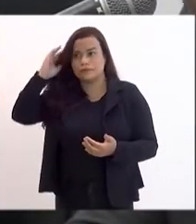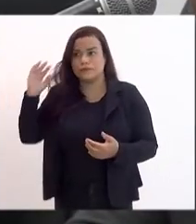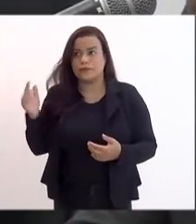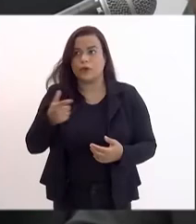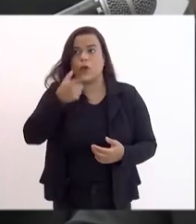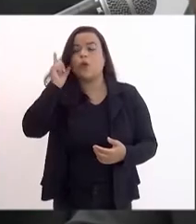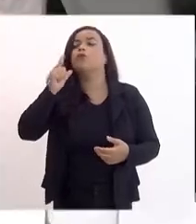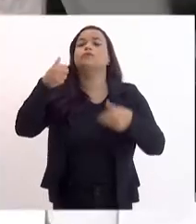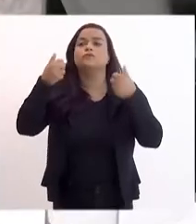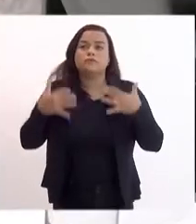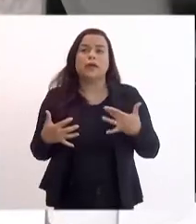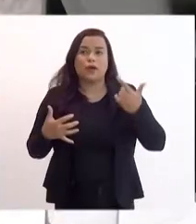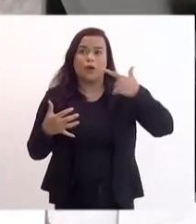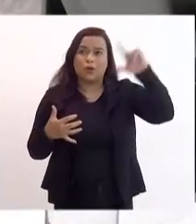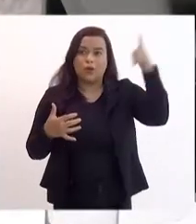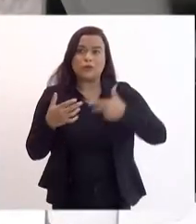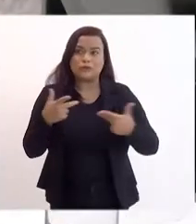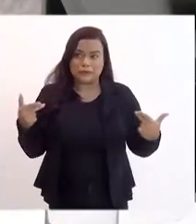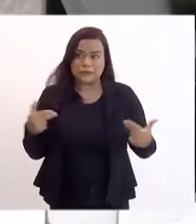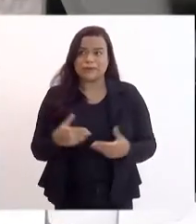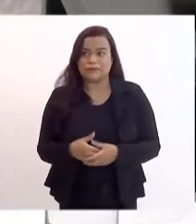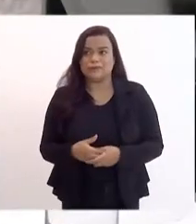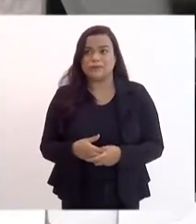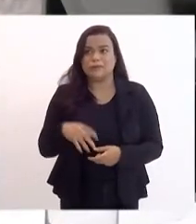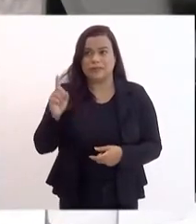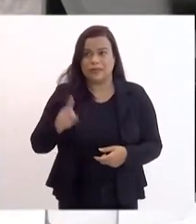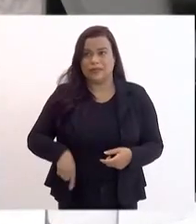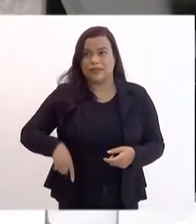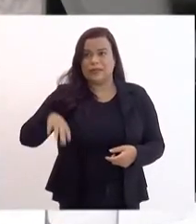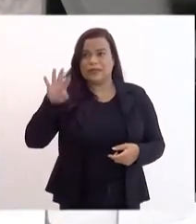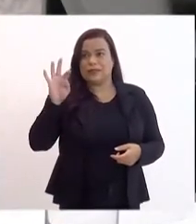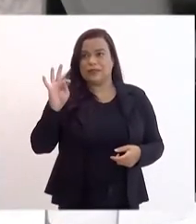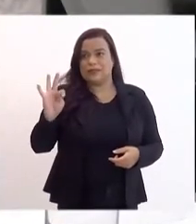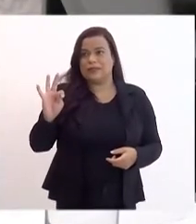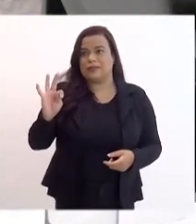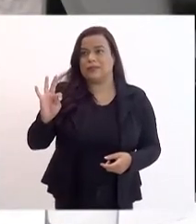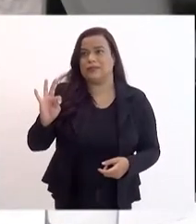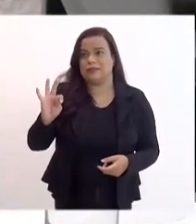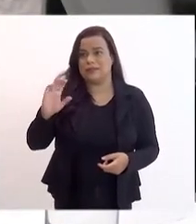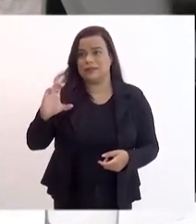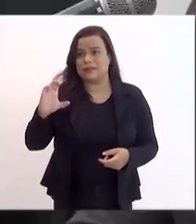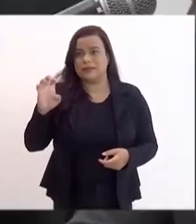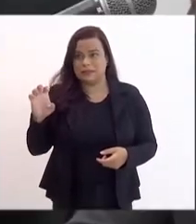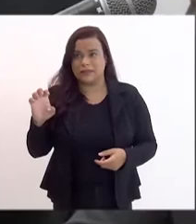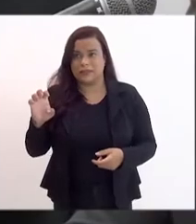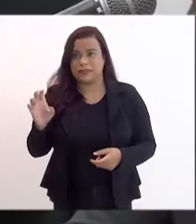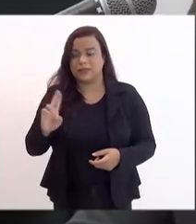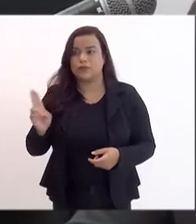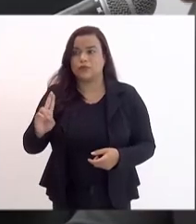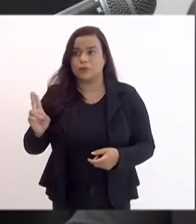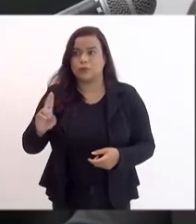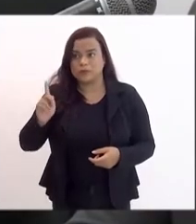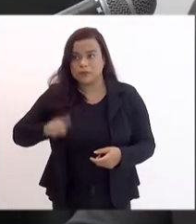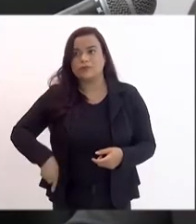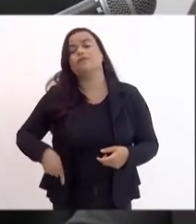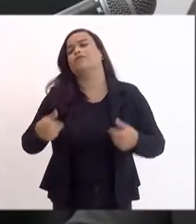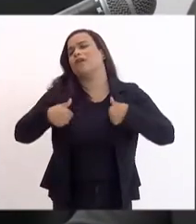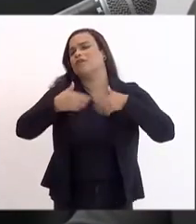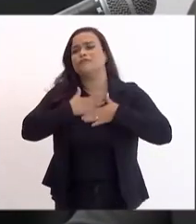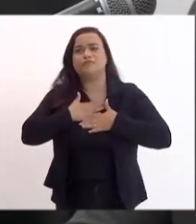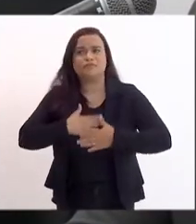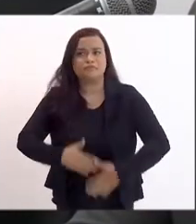dono. Ontem, tem, ela chama-se tem, TCE. Ela tem dono. E eu aqui estou muito